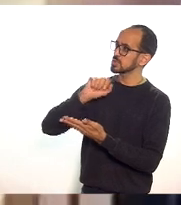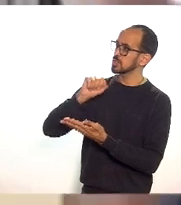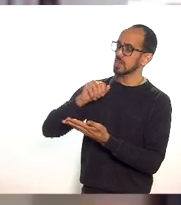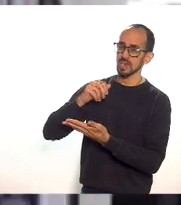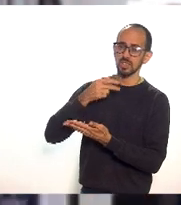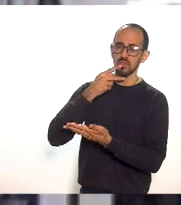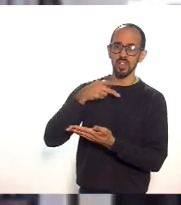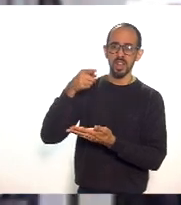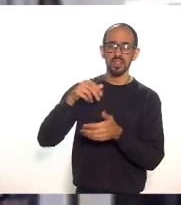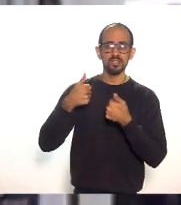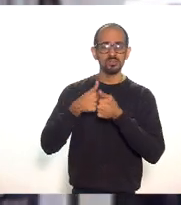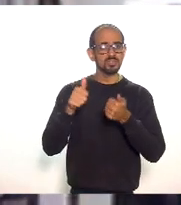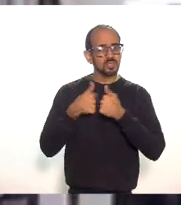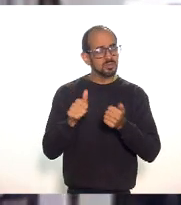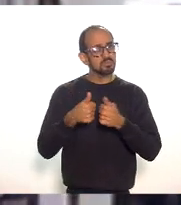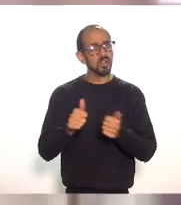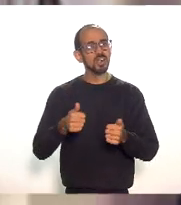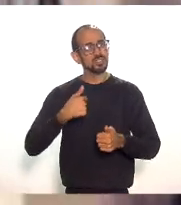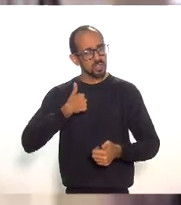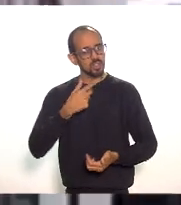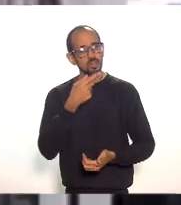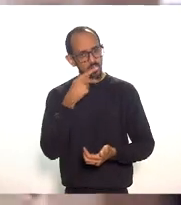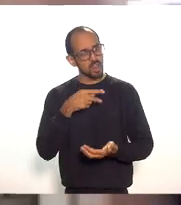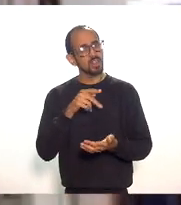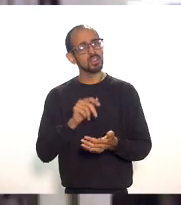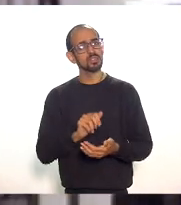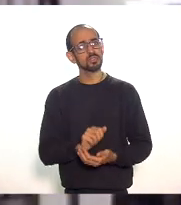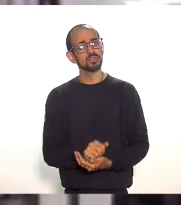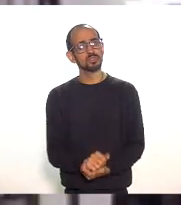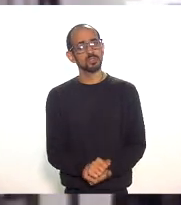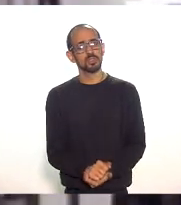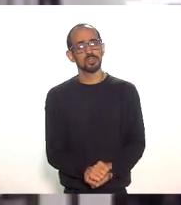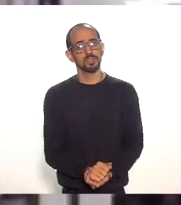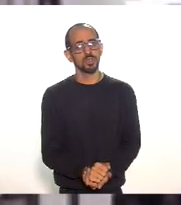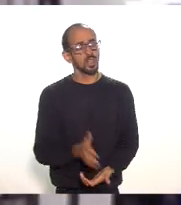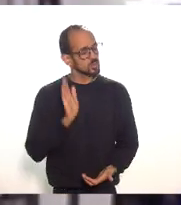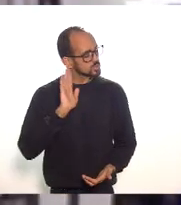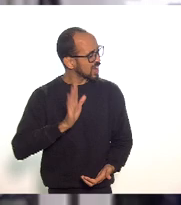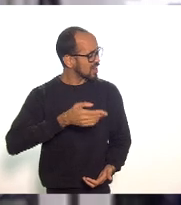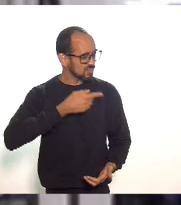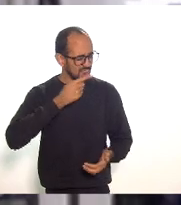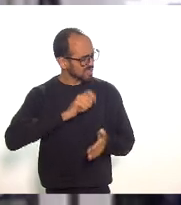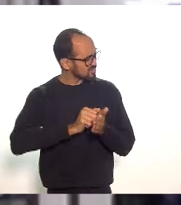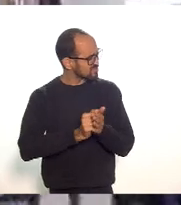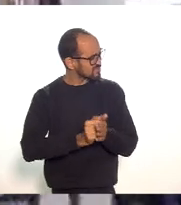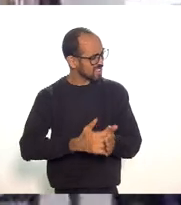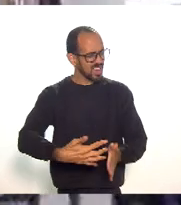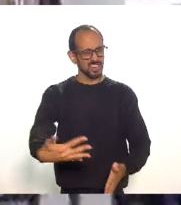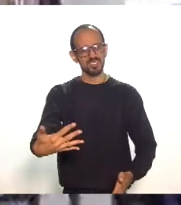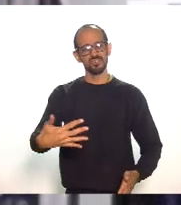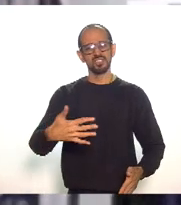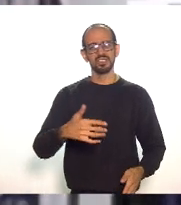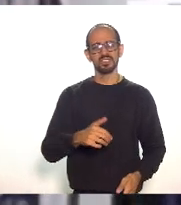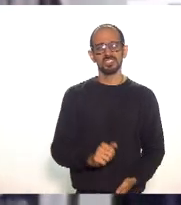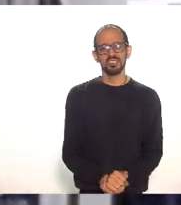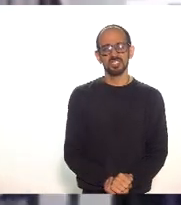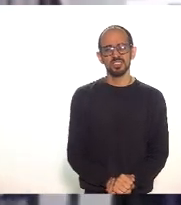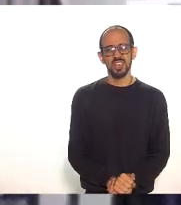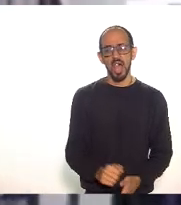questão dos transportes. A questão dos transportes, eu já falei várias vezes, inclusive